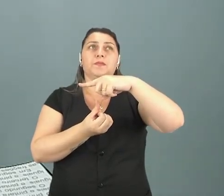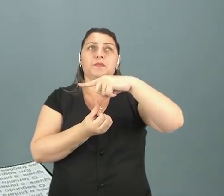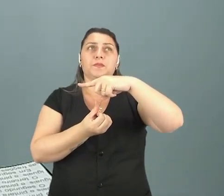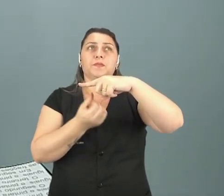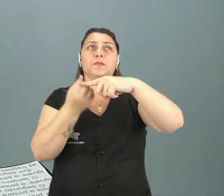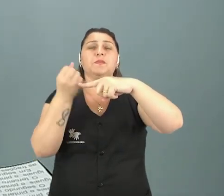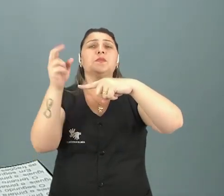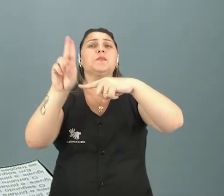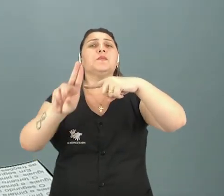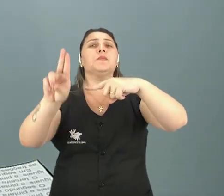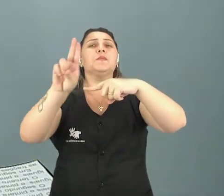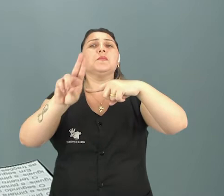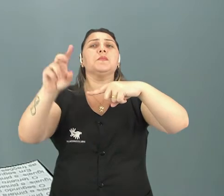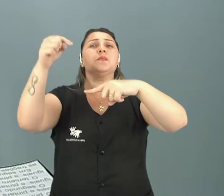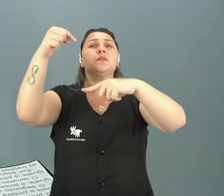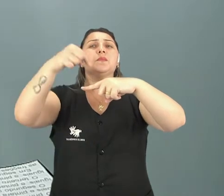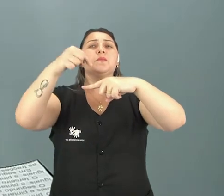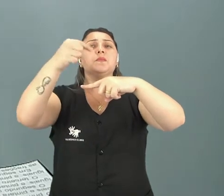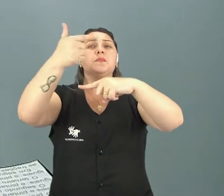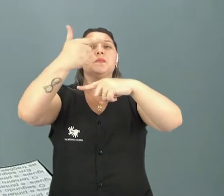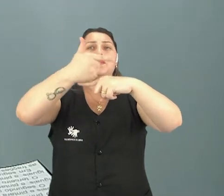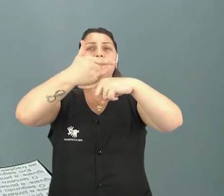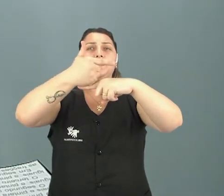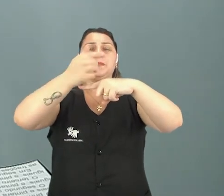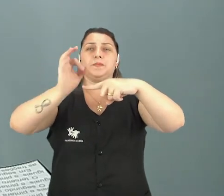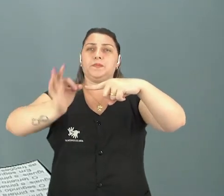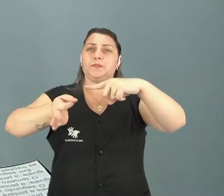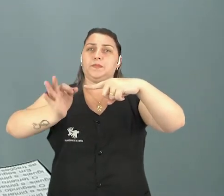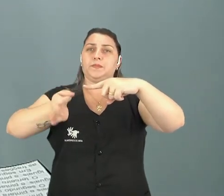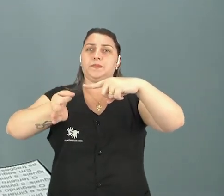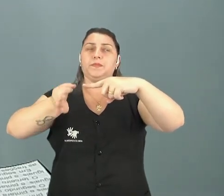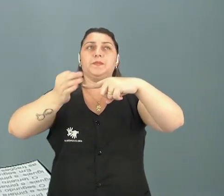Quanto que eu utilizei? 2, certinho?